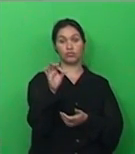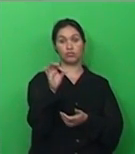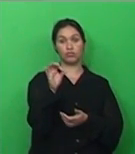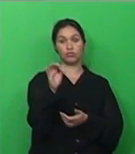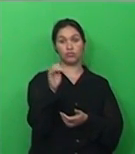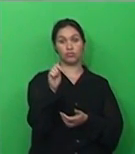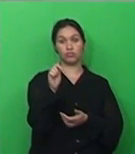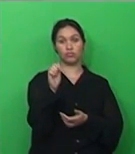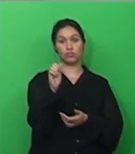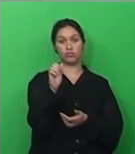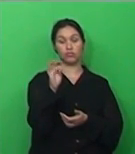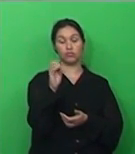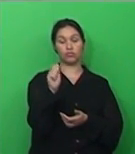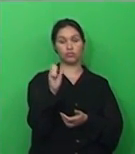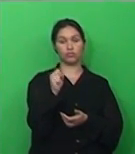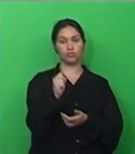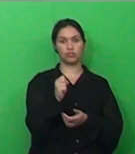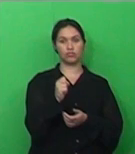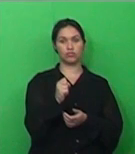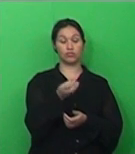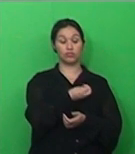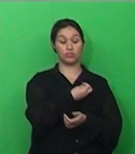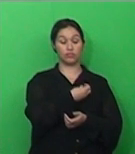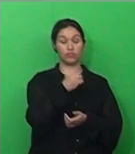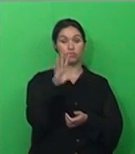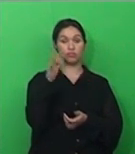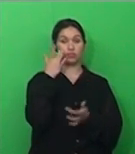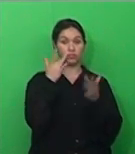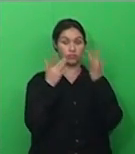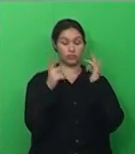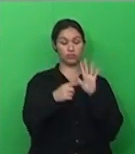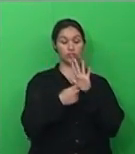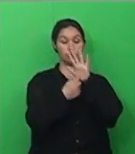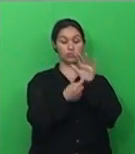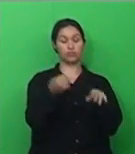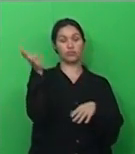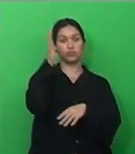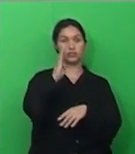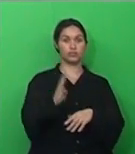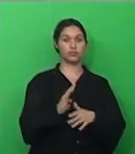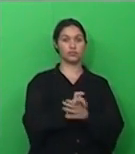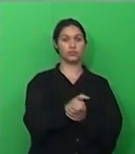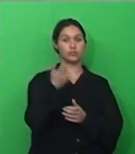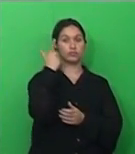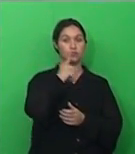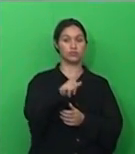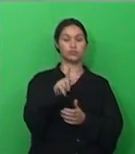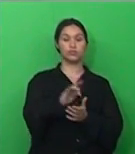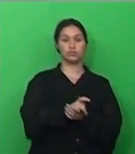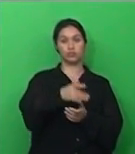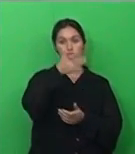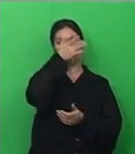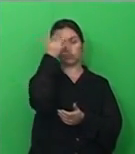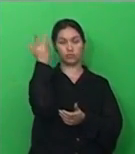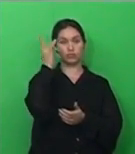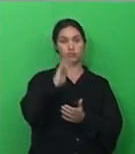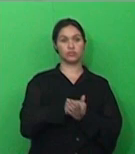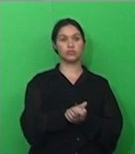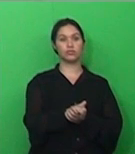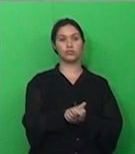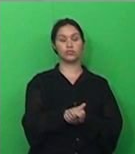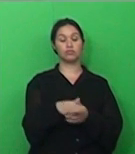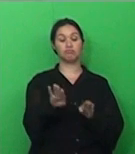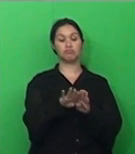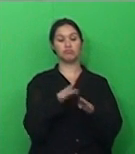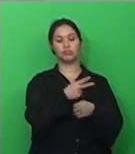falei, sobrevivem do teatro há 20 anos, apresentando-se em todo o Brasil, conquistando dezenas e dezenas de premiações. Eu